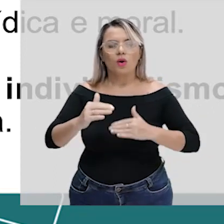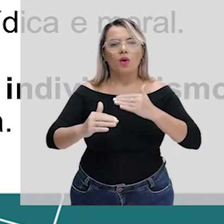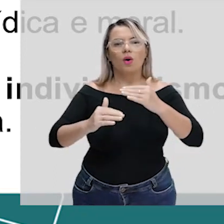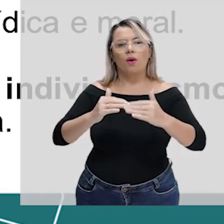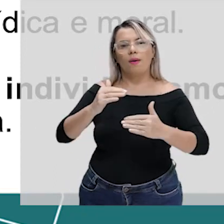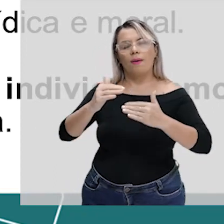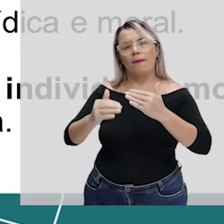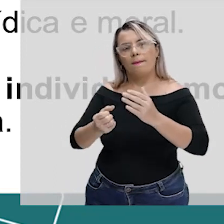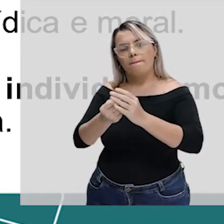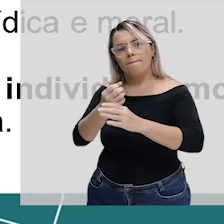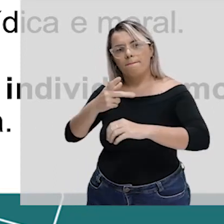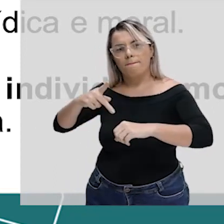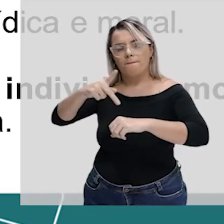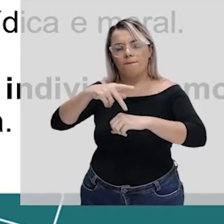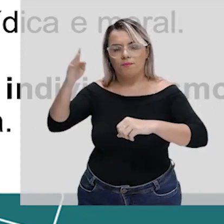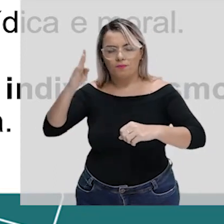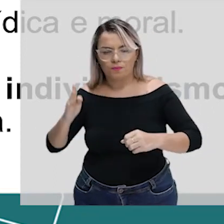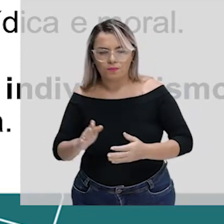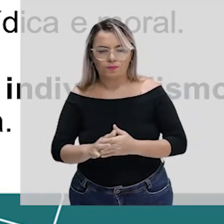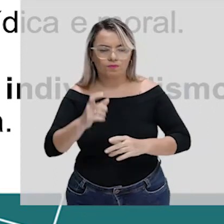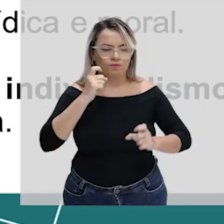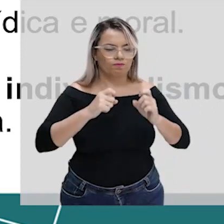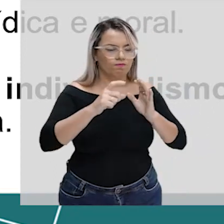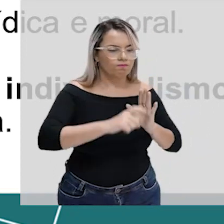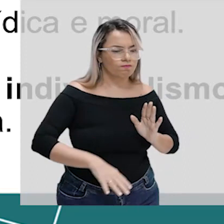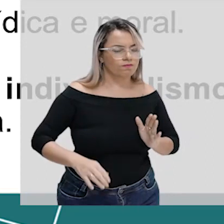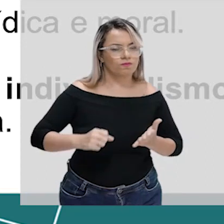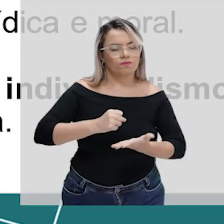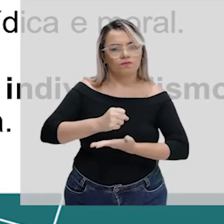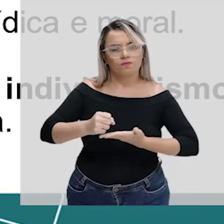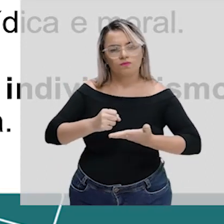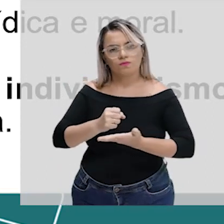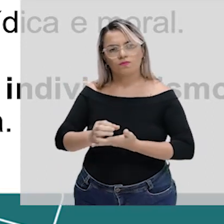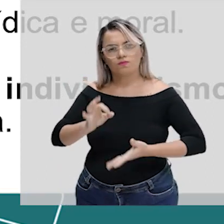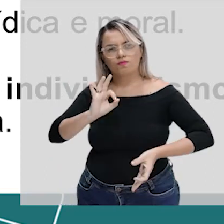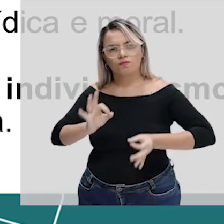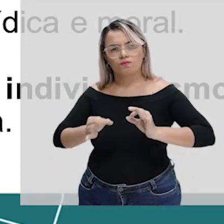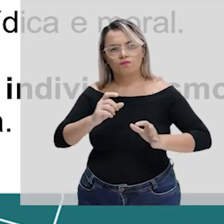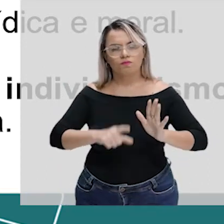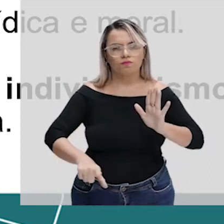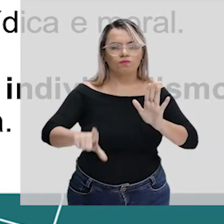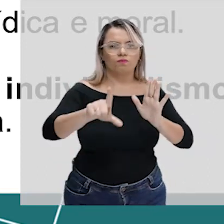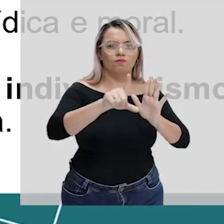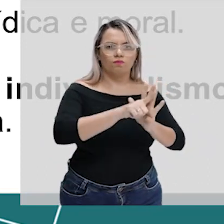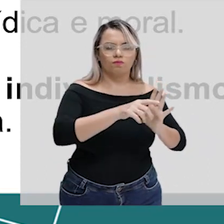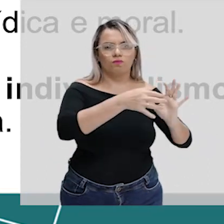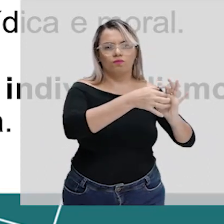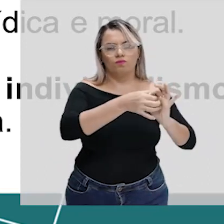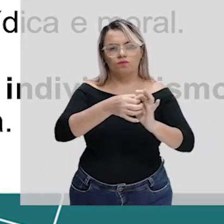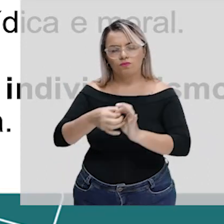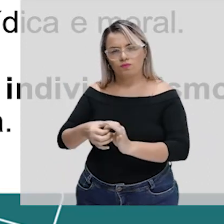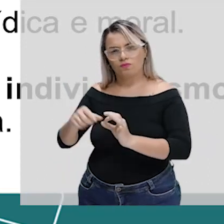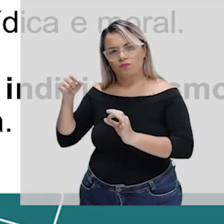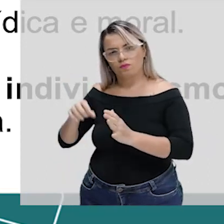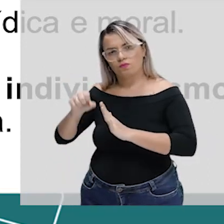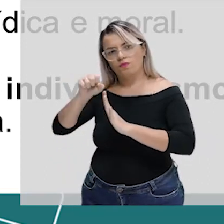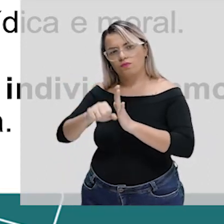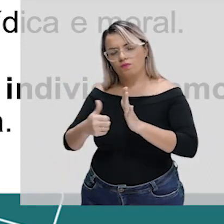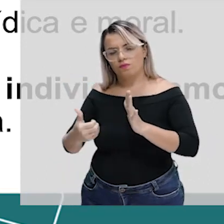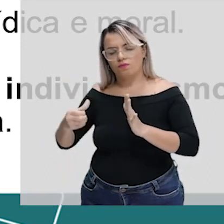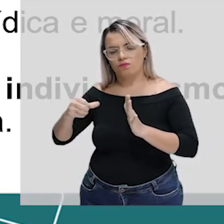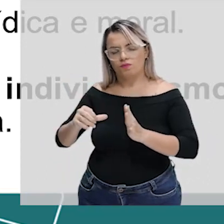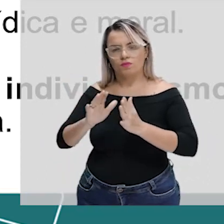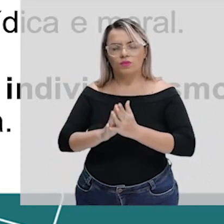as bases jurídico-legais do Estado brasileiro, naquele contexto do século XIX. Então, com todas